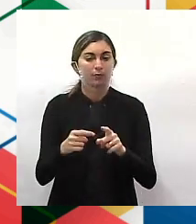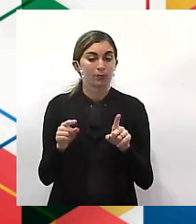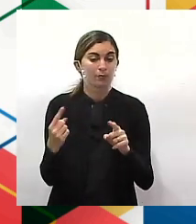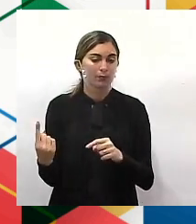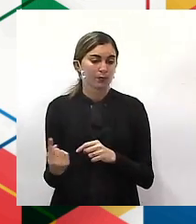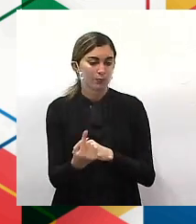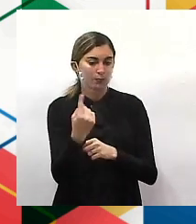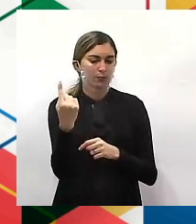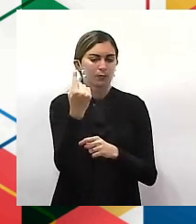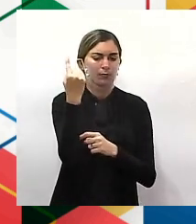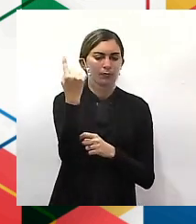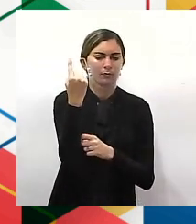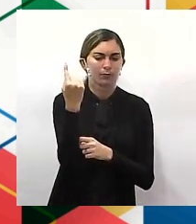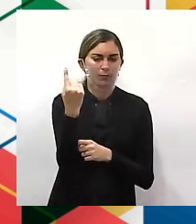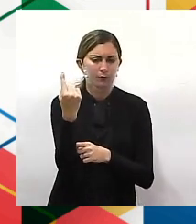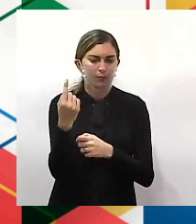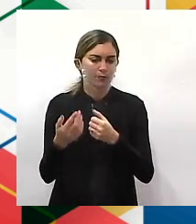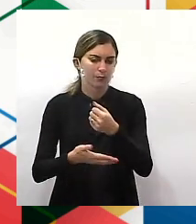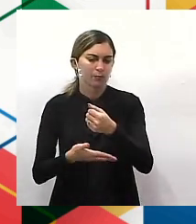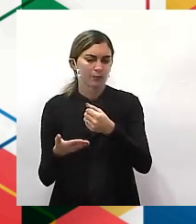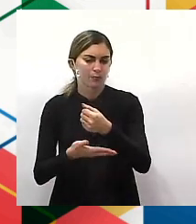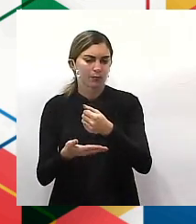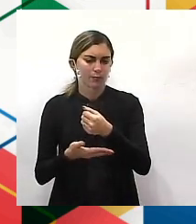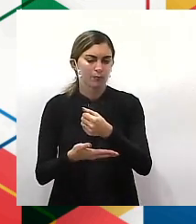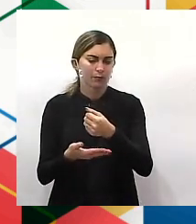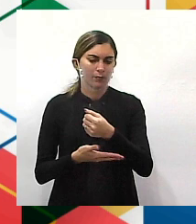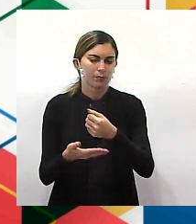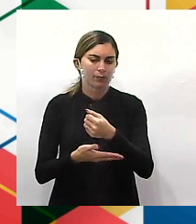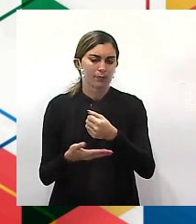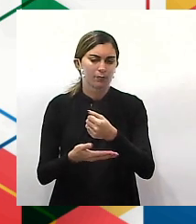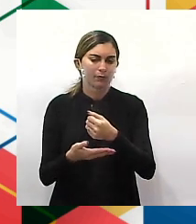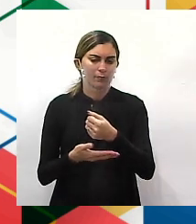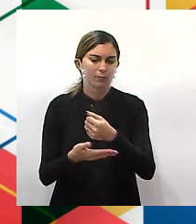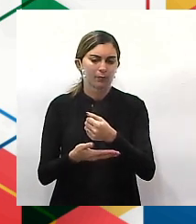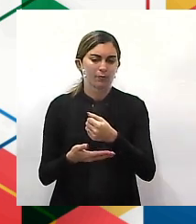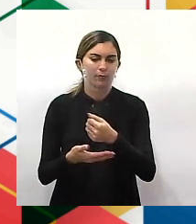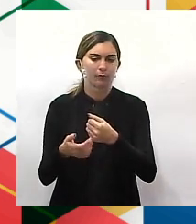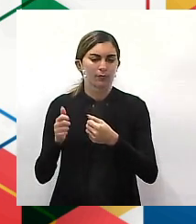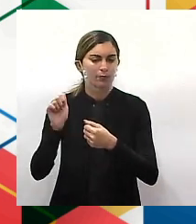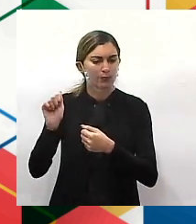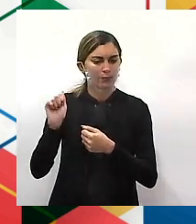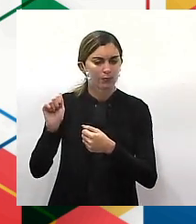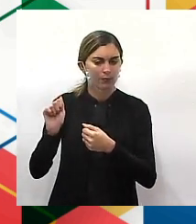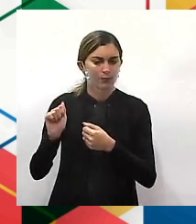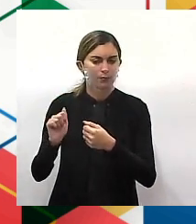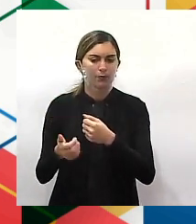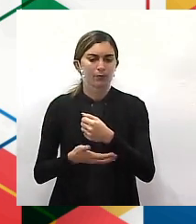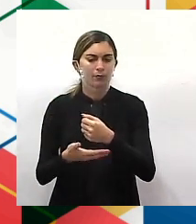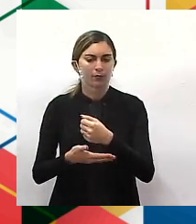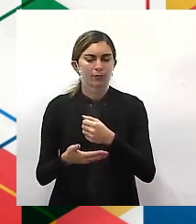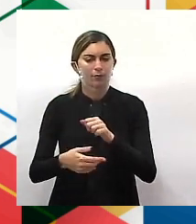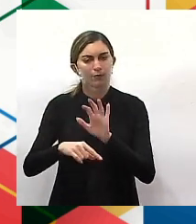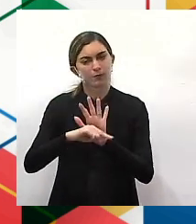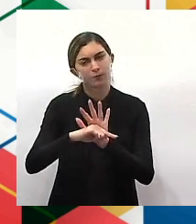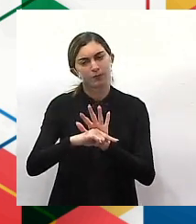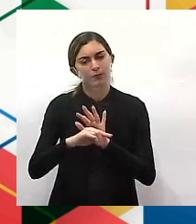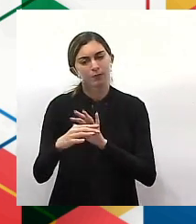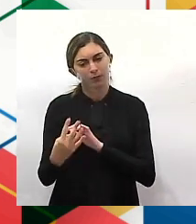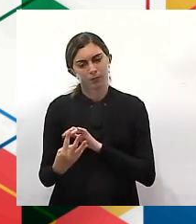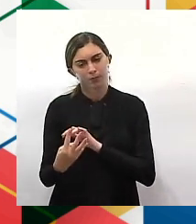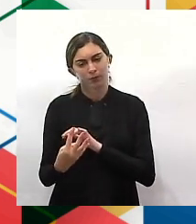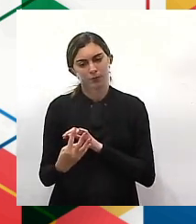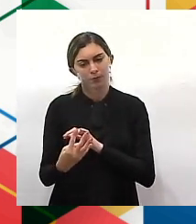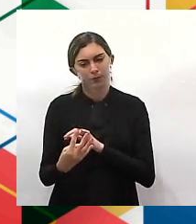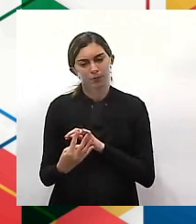altura, a base, repare que a base, ó, ela está apoiada aqui no ponto A e o ponto A está apoiado aqui no 4, no